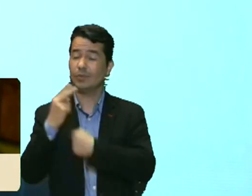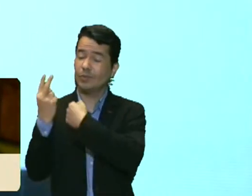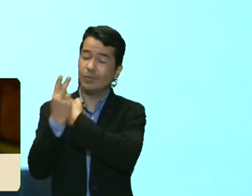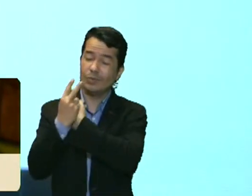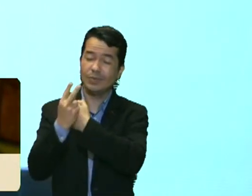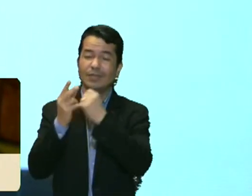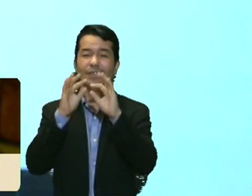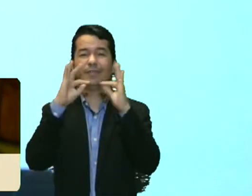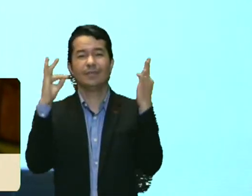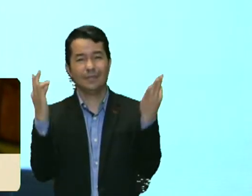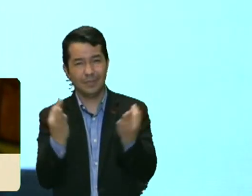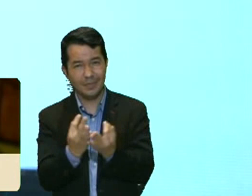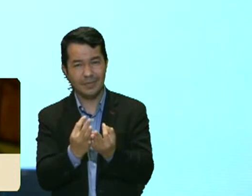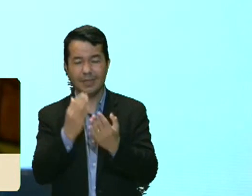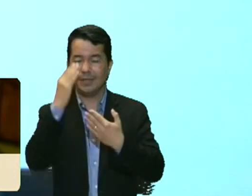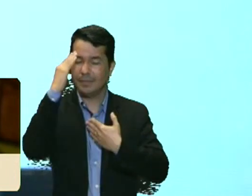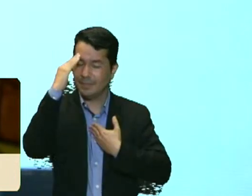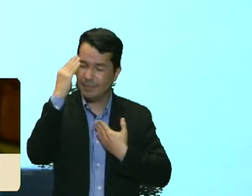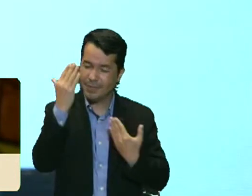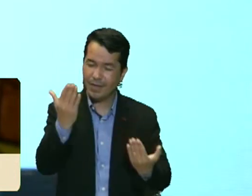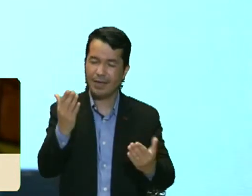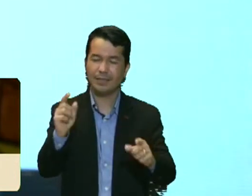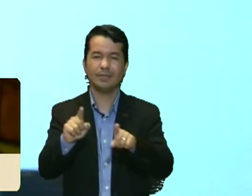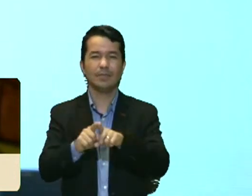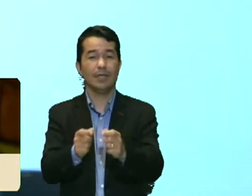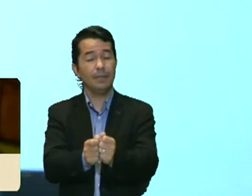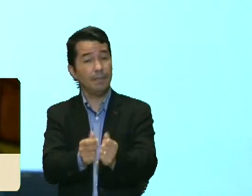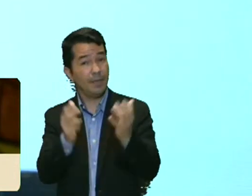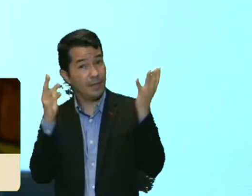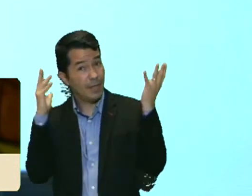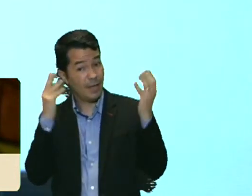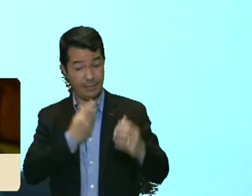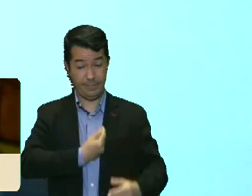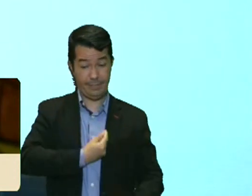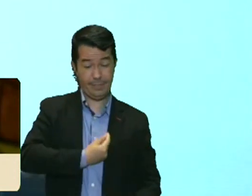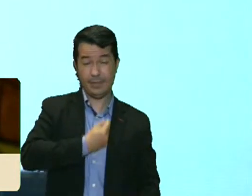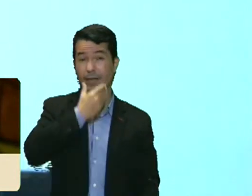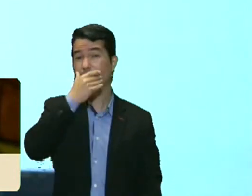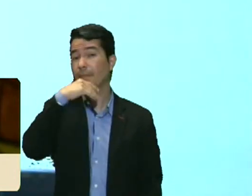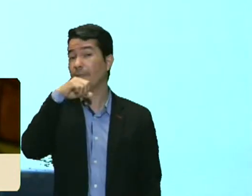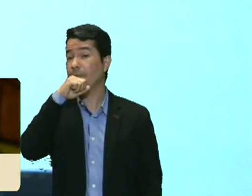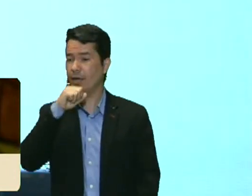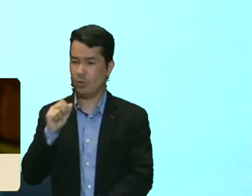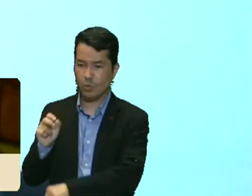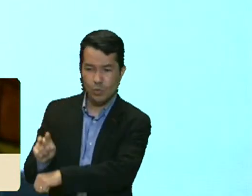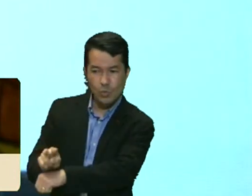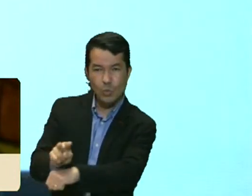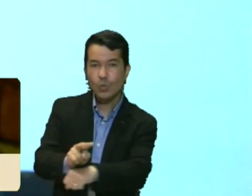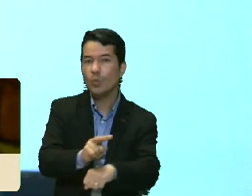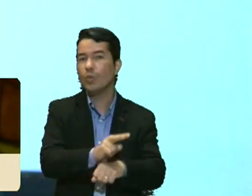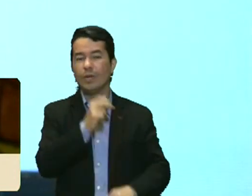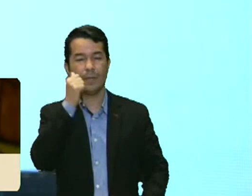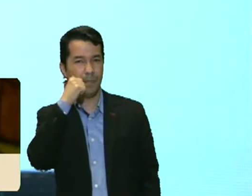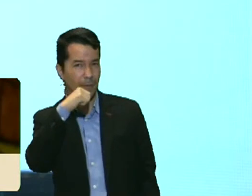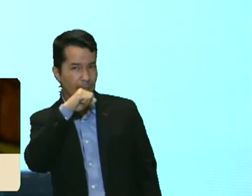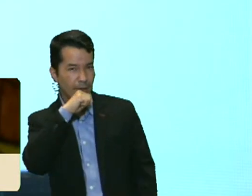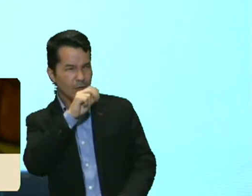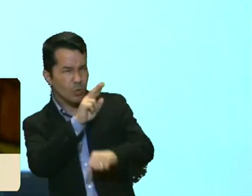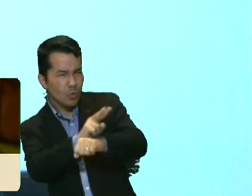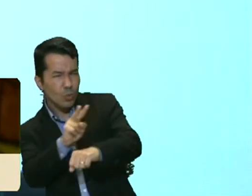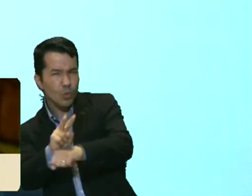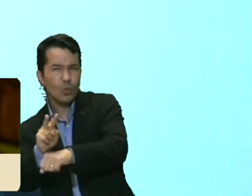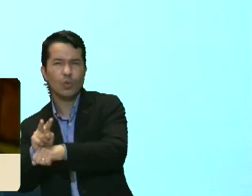Fez milagre na vida do meu pai. Cuidou dos exames da minha mãe. E tem cuidado da vida profissional do meu esposo em